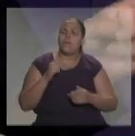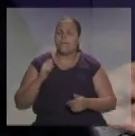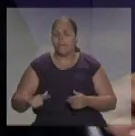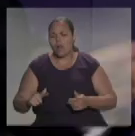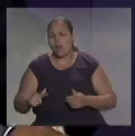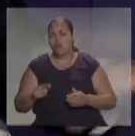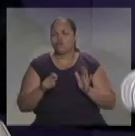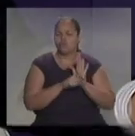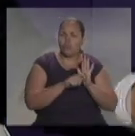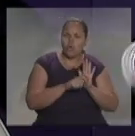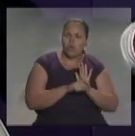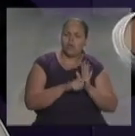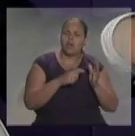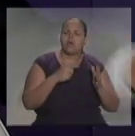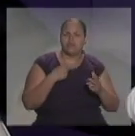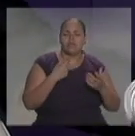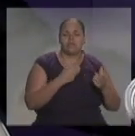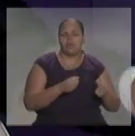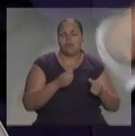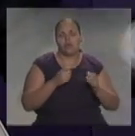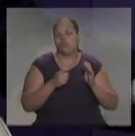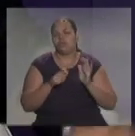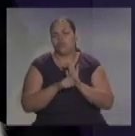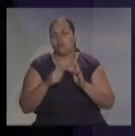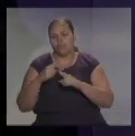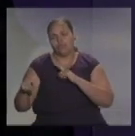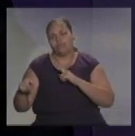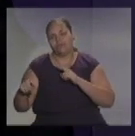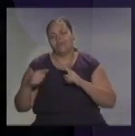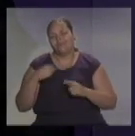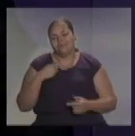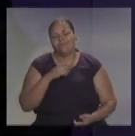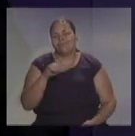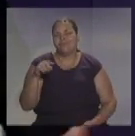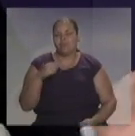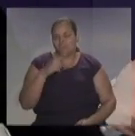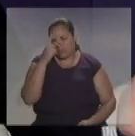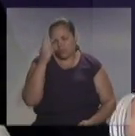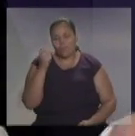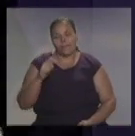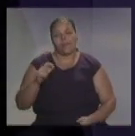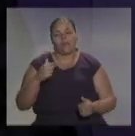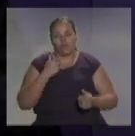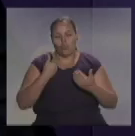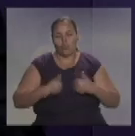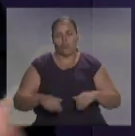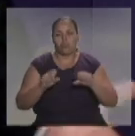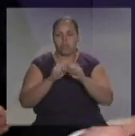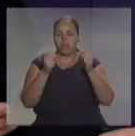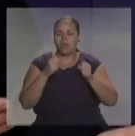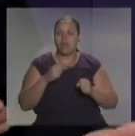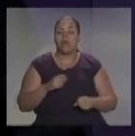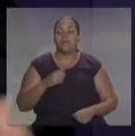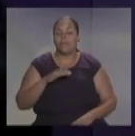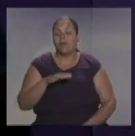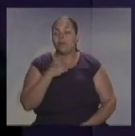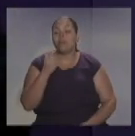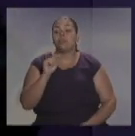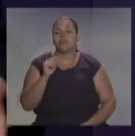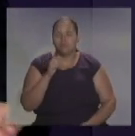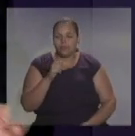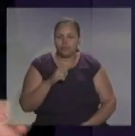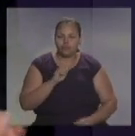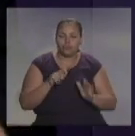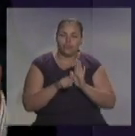mal que a droga, lícita ou ilícita, traz para o ser humano de uma maneira geral. Quando a gente fala que a droga que mais mata é o álcool, e ela é introduzida